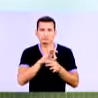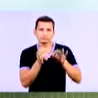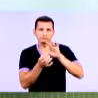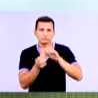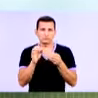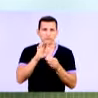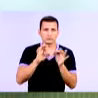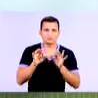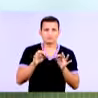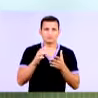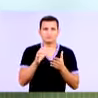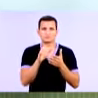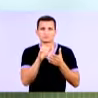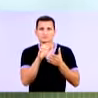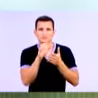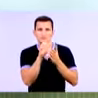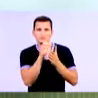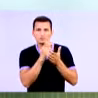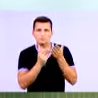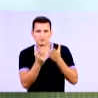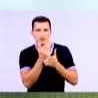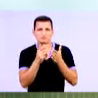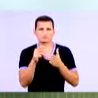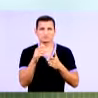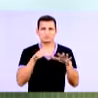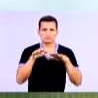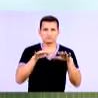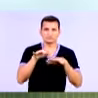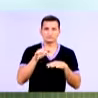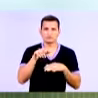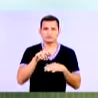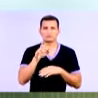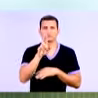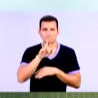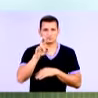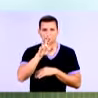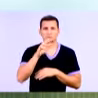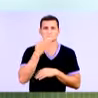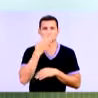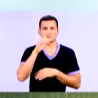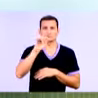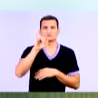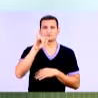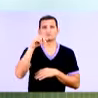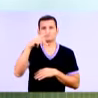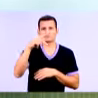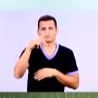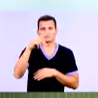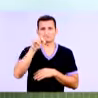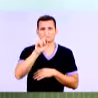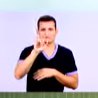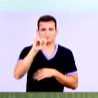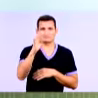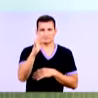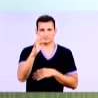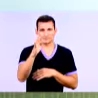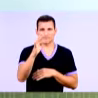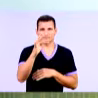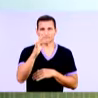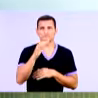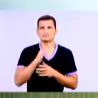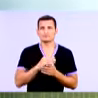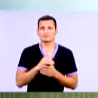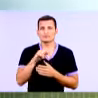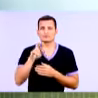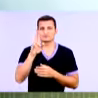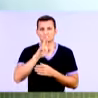Então, as animações com imagens geralmente são feitas utilizando o software GIF, a extensão GIF, né? A extensão GIF é